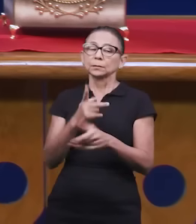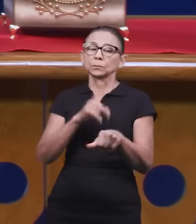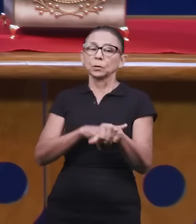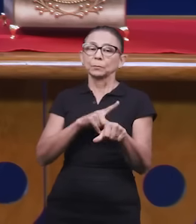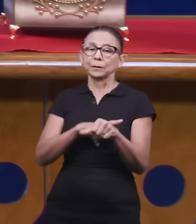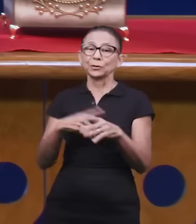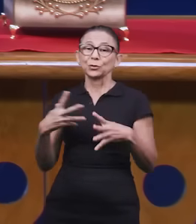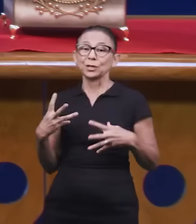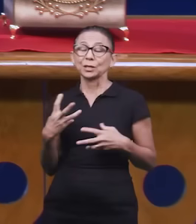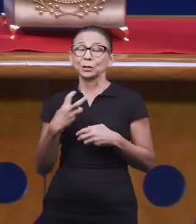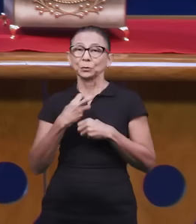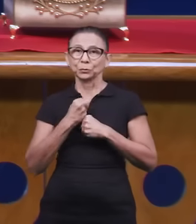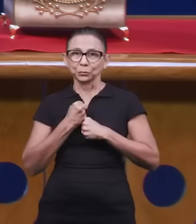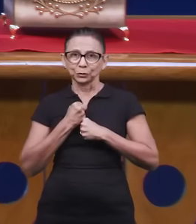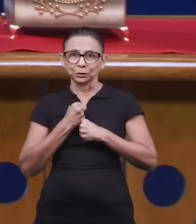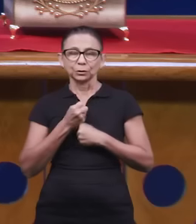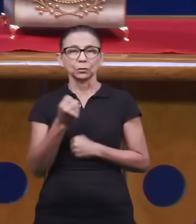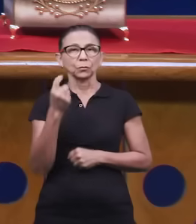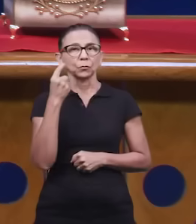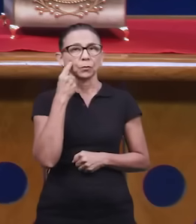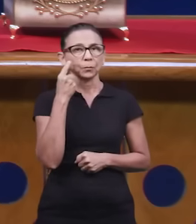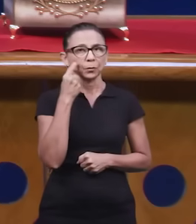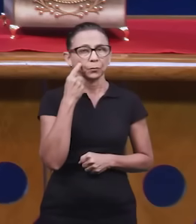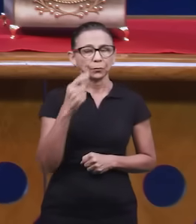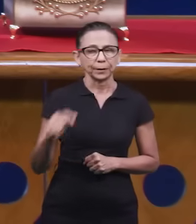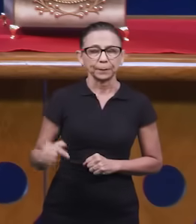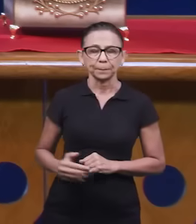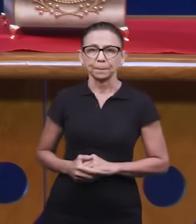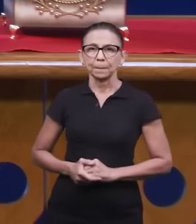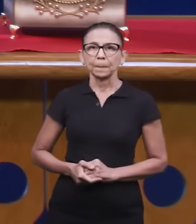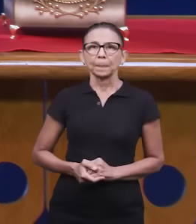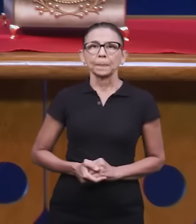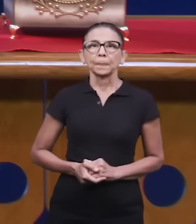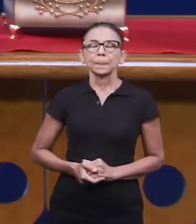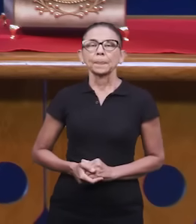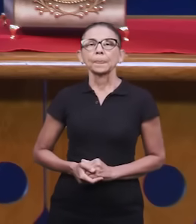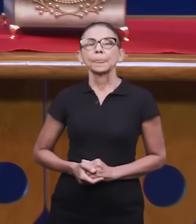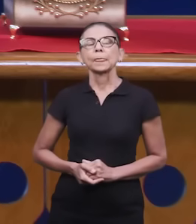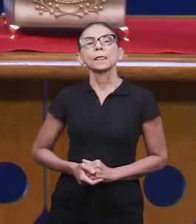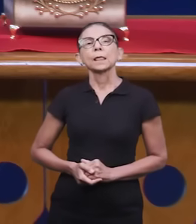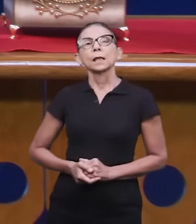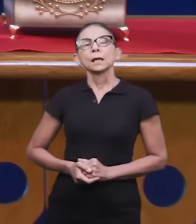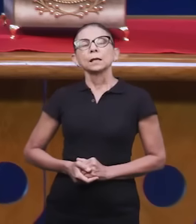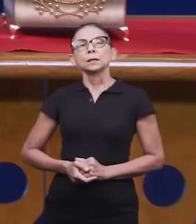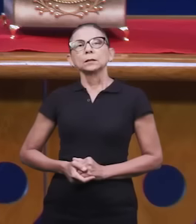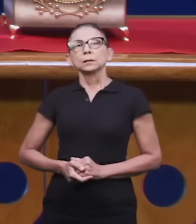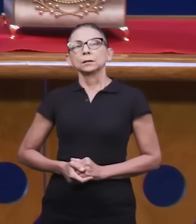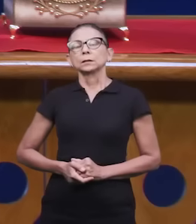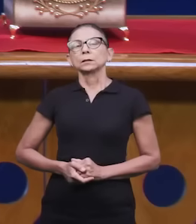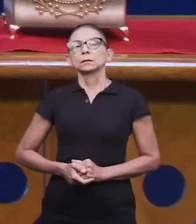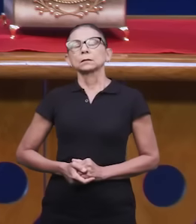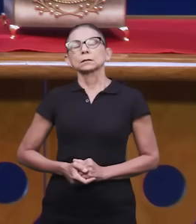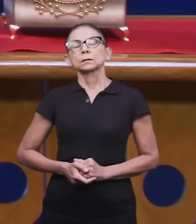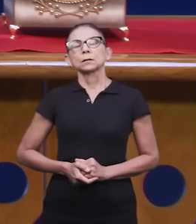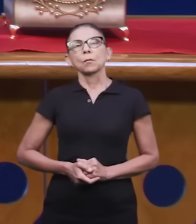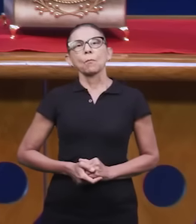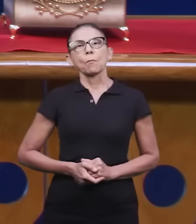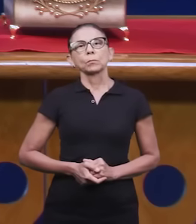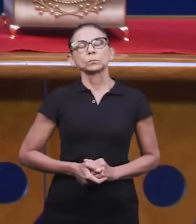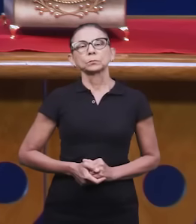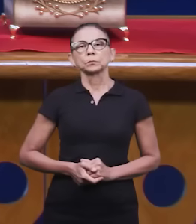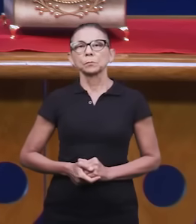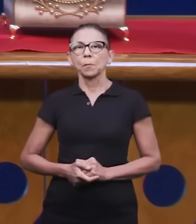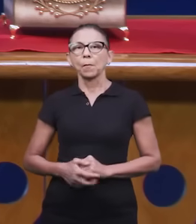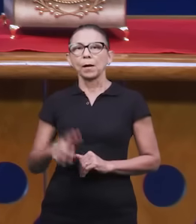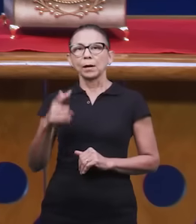interpretação direta. Desde a ordem, a saída da ordem para edificar Jerusalém, para voltar do